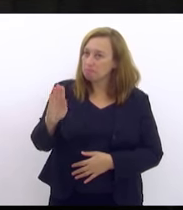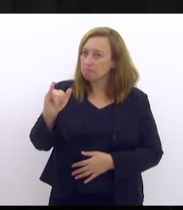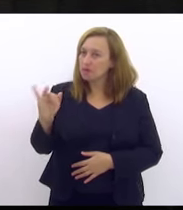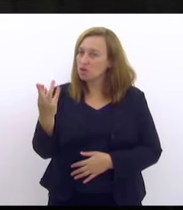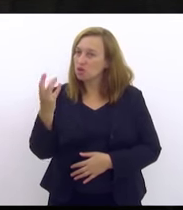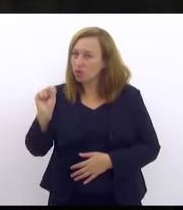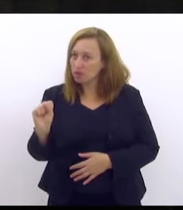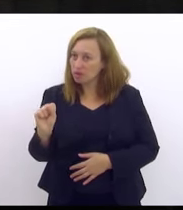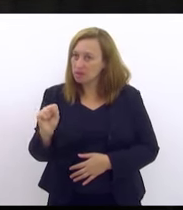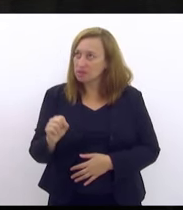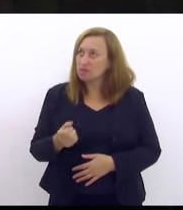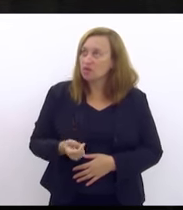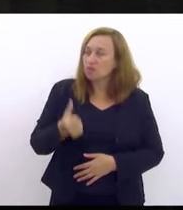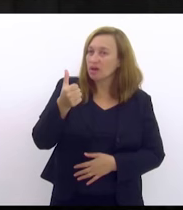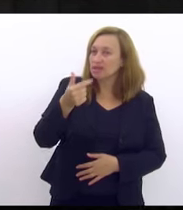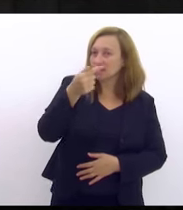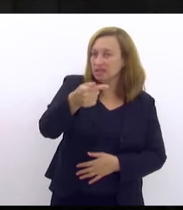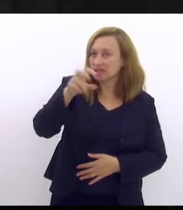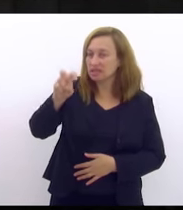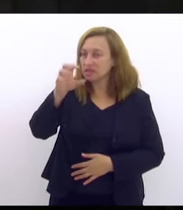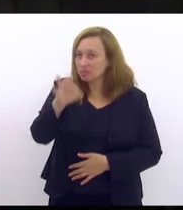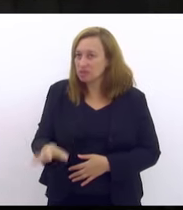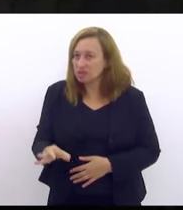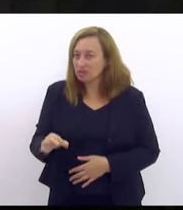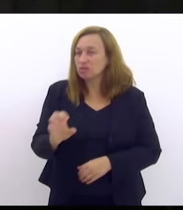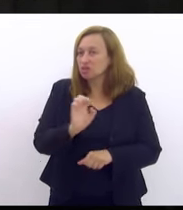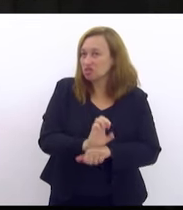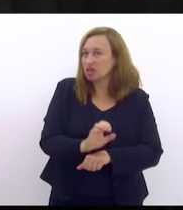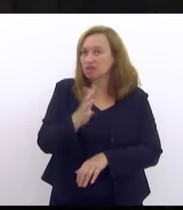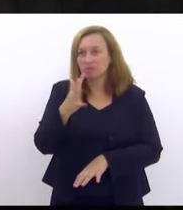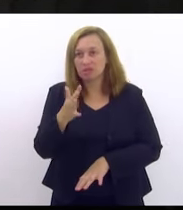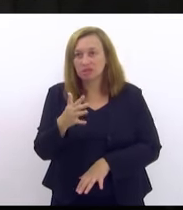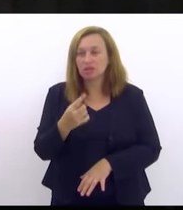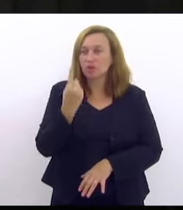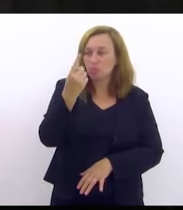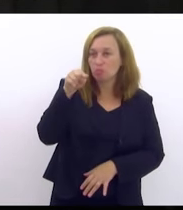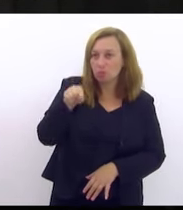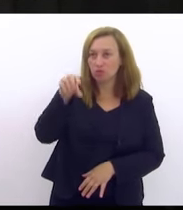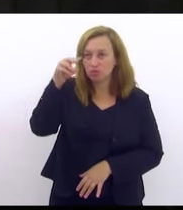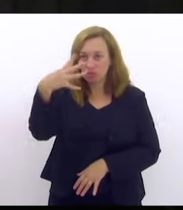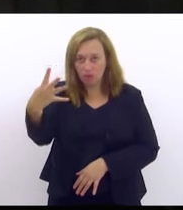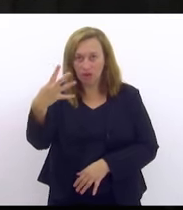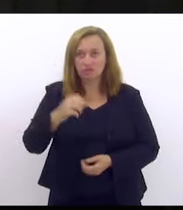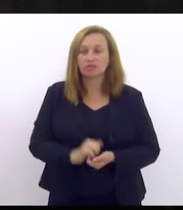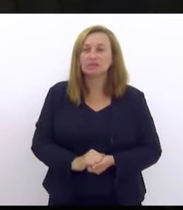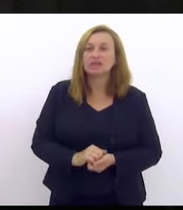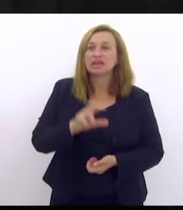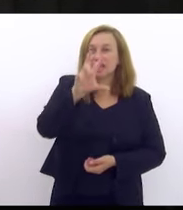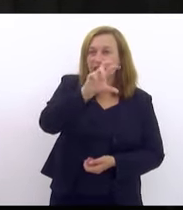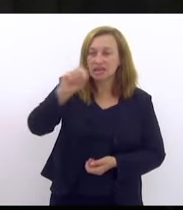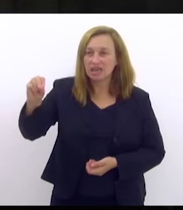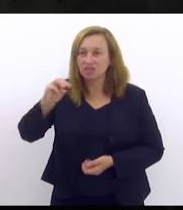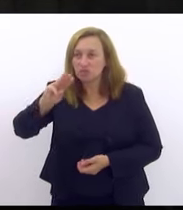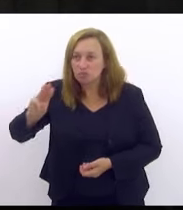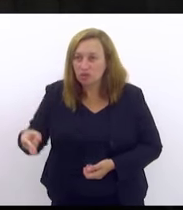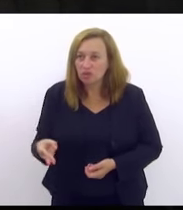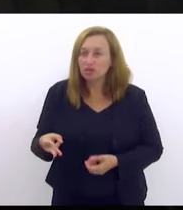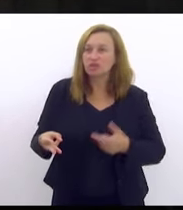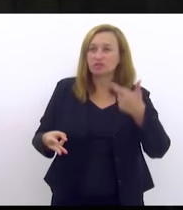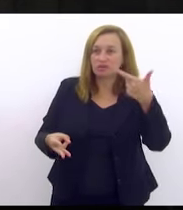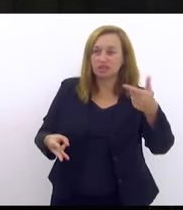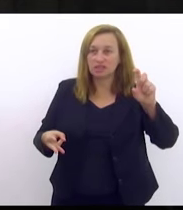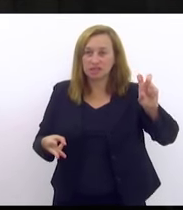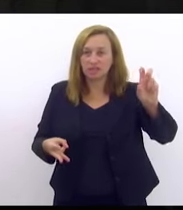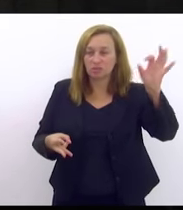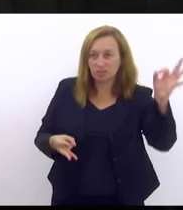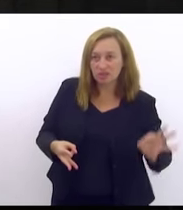quais 75% do Estado, aproximadamente 1,4, e 500 milhões, os 25%